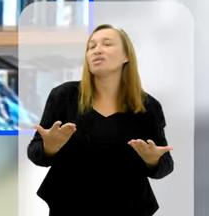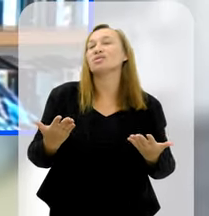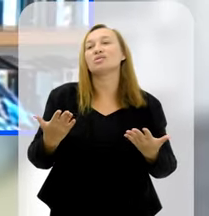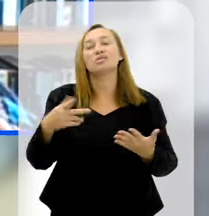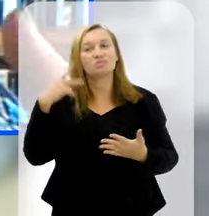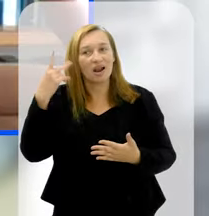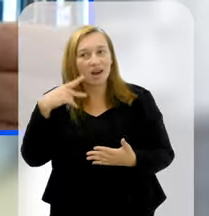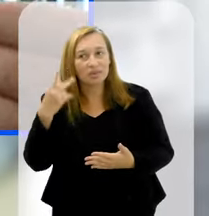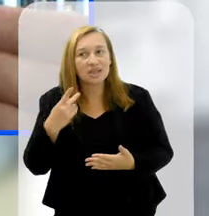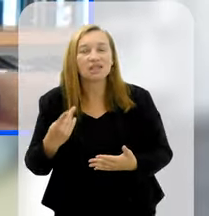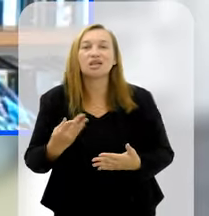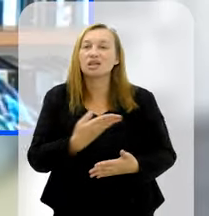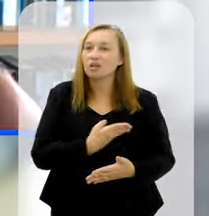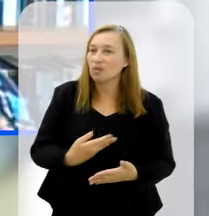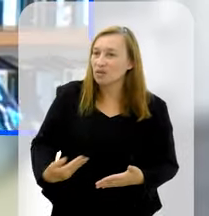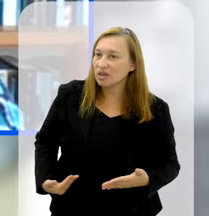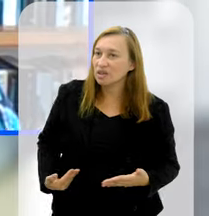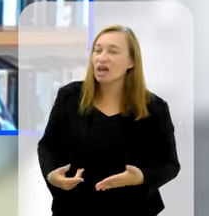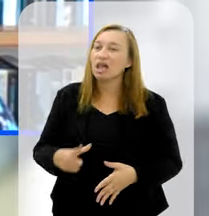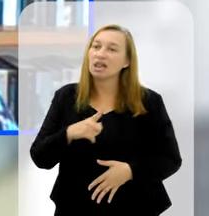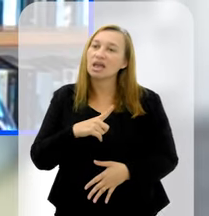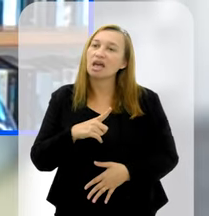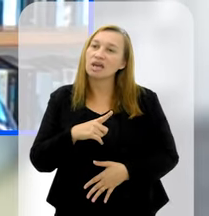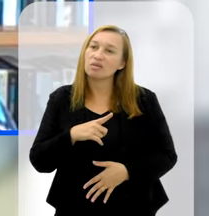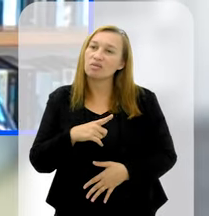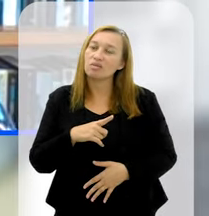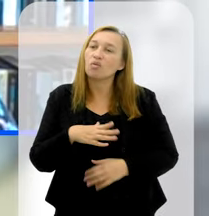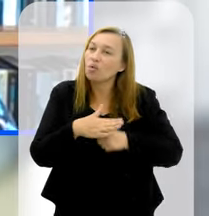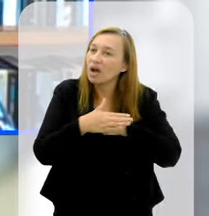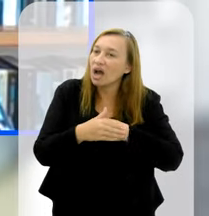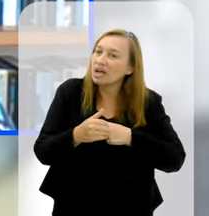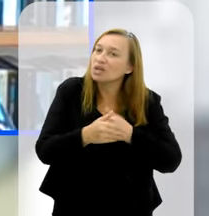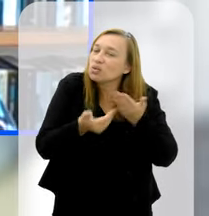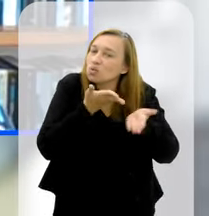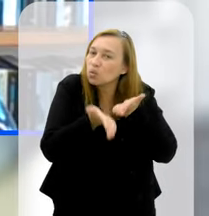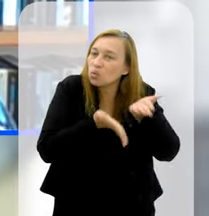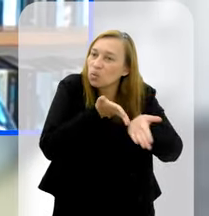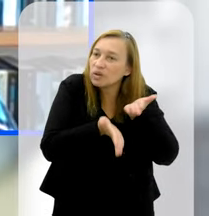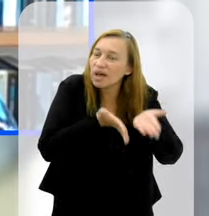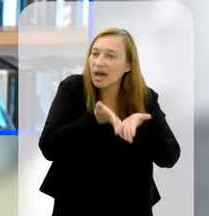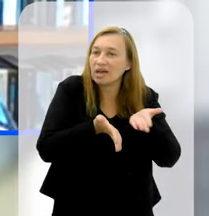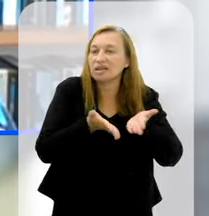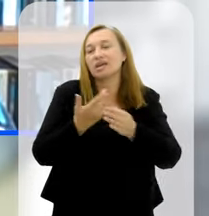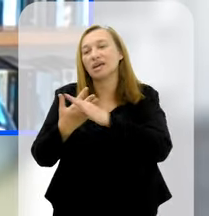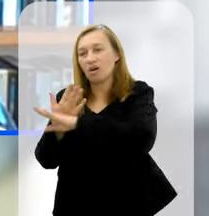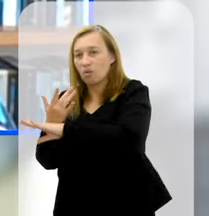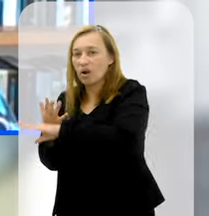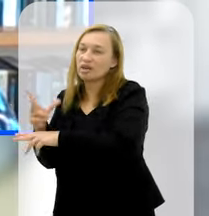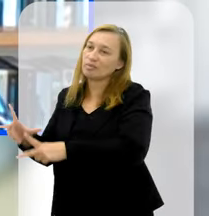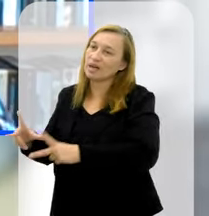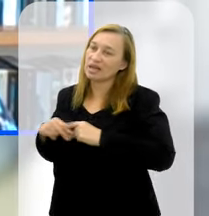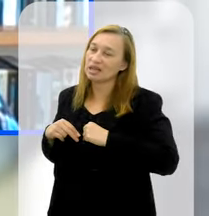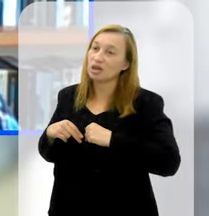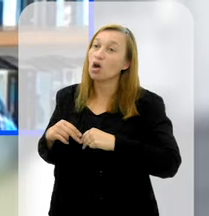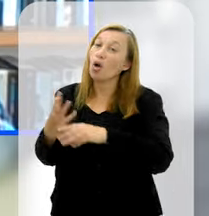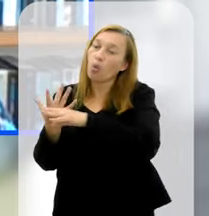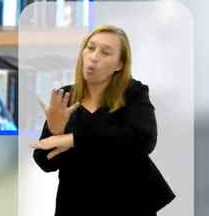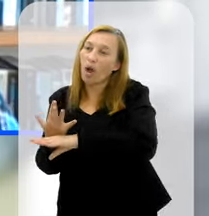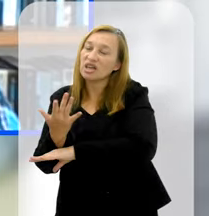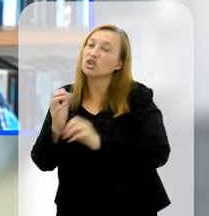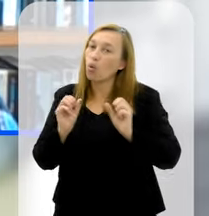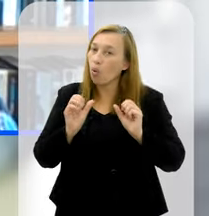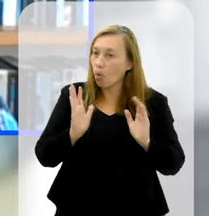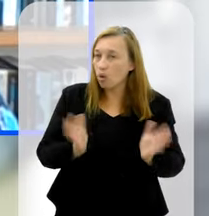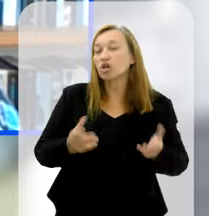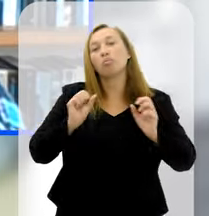nossos parlamentares, nossos governantes tenham pela UERJ o cuidado e o apreço que a UERJ merece. A UERJ